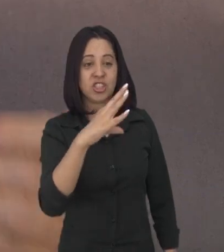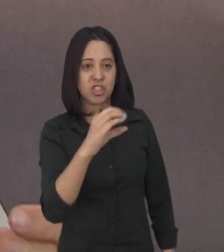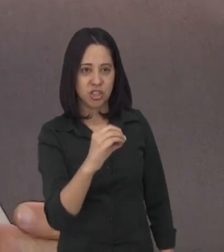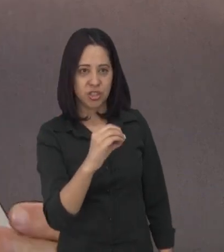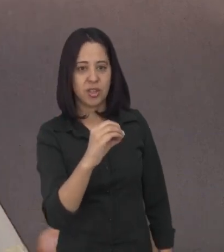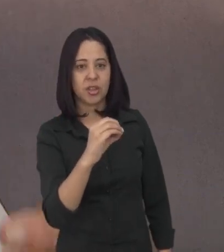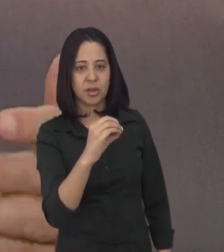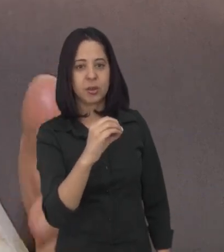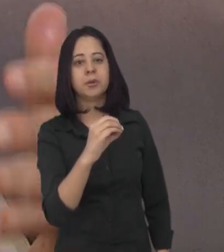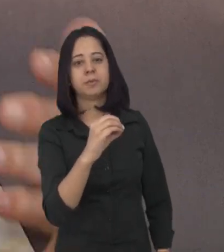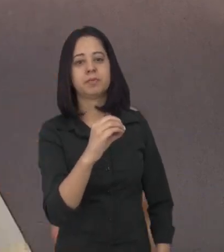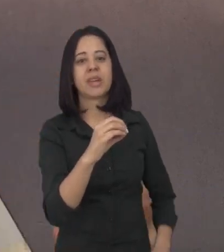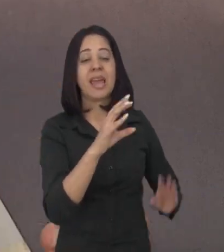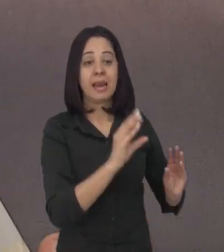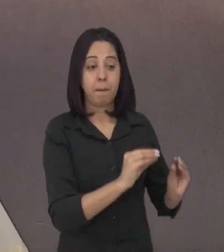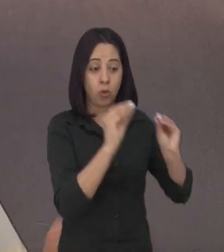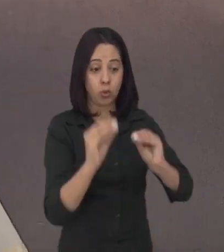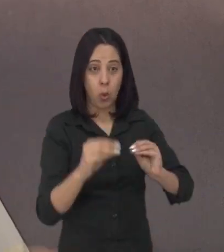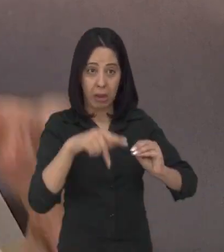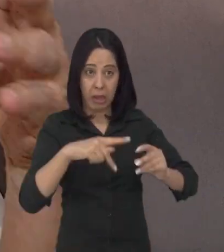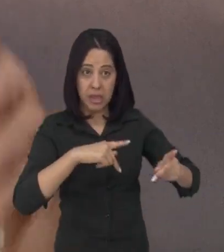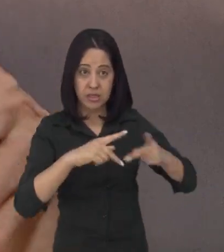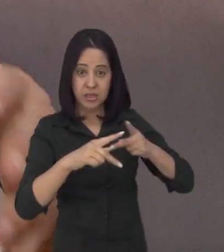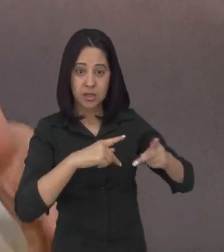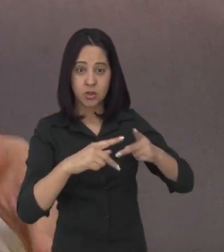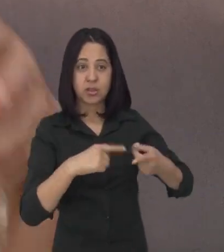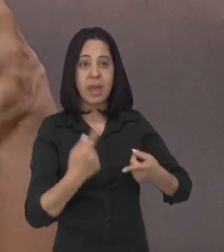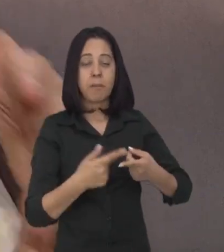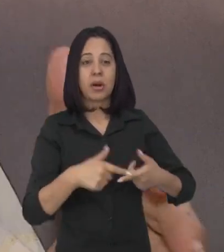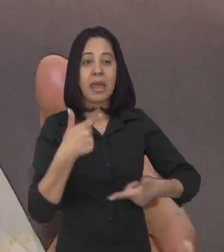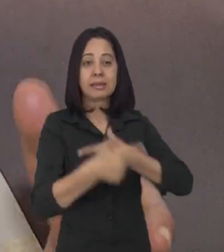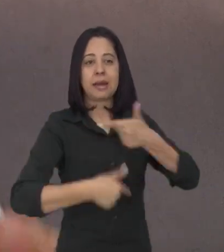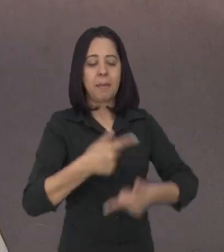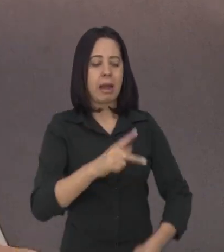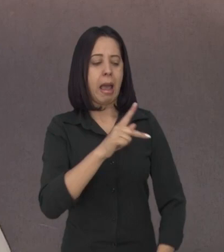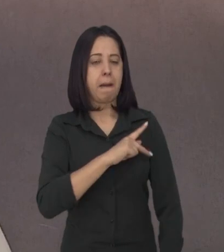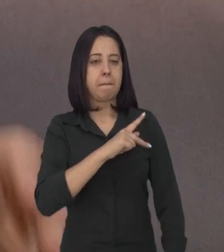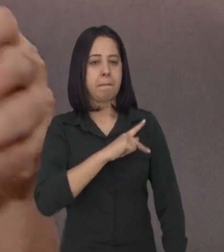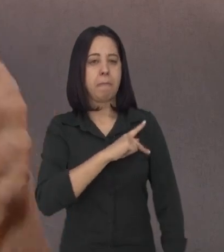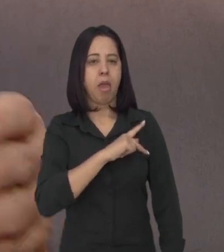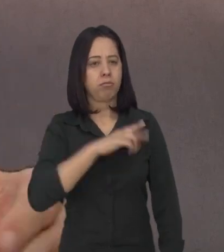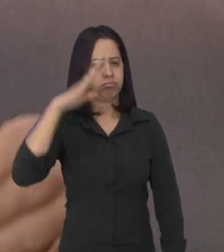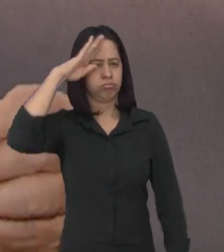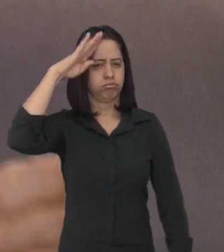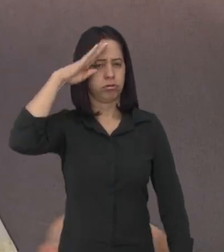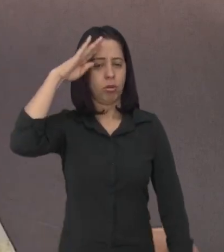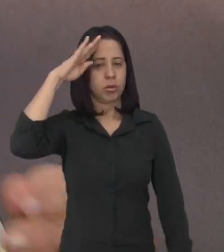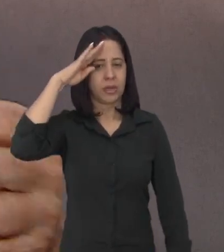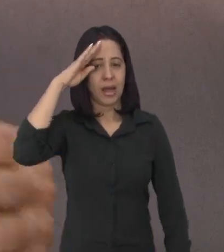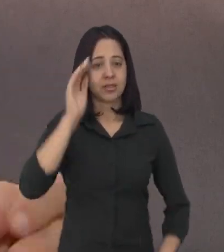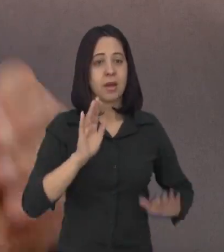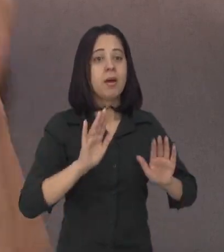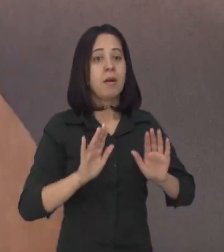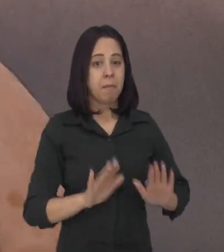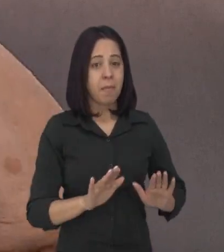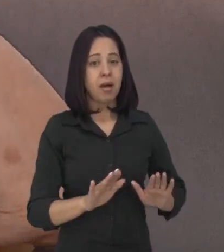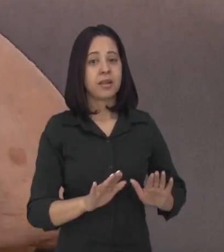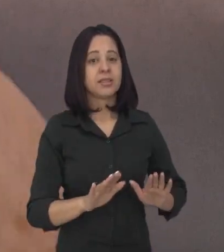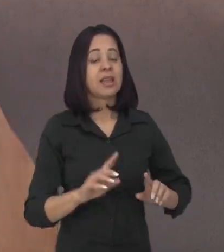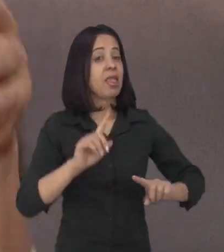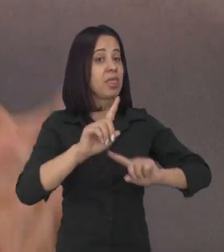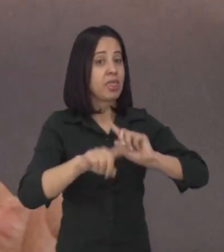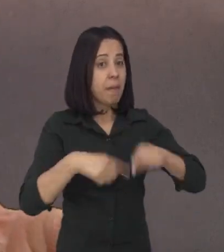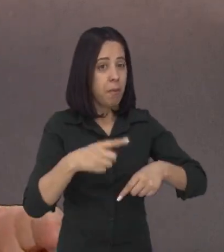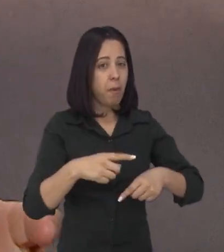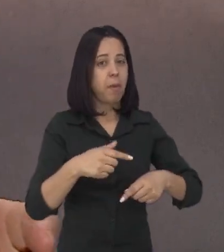veio para São Paulo para fazer o serviço militar, né, ele se engajou na Força Pública, fez, evidentemente, o serviço militar, né,